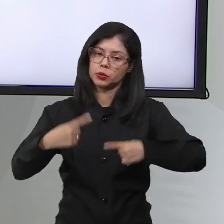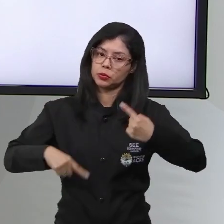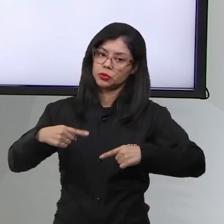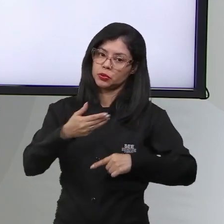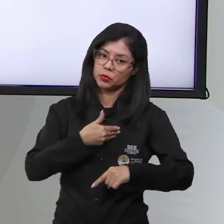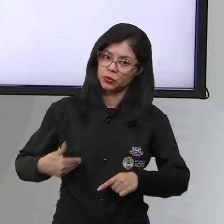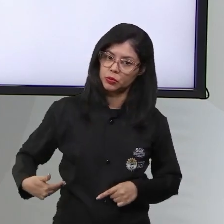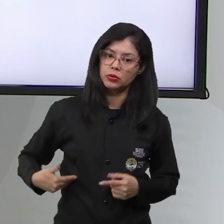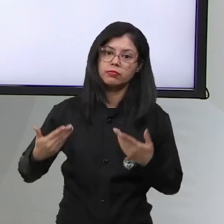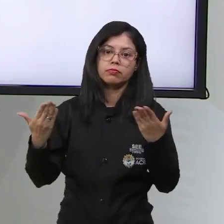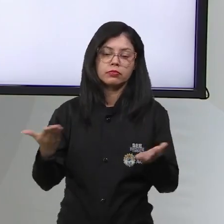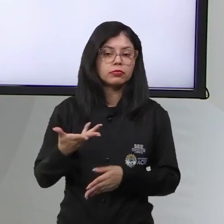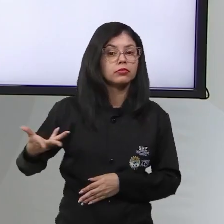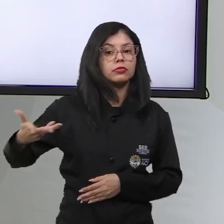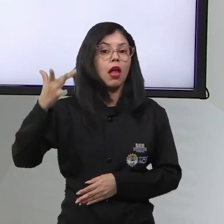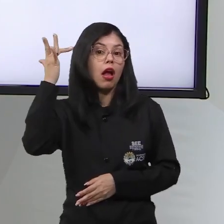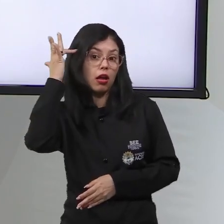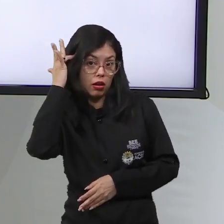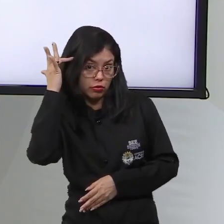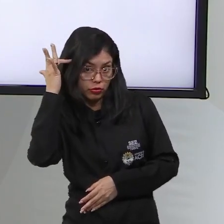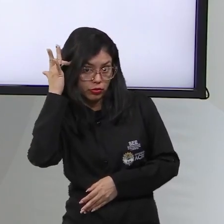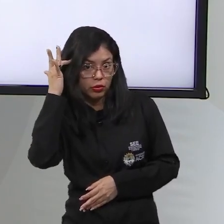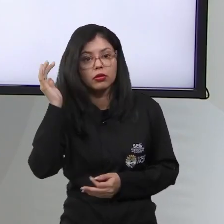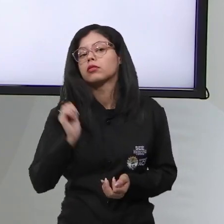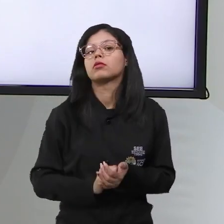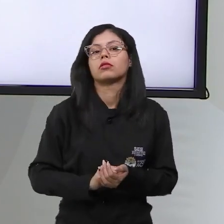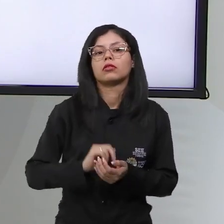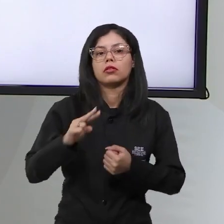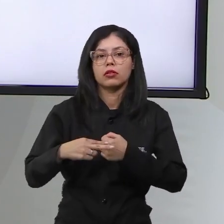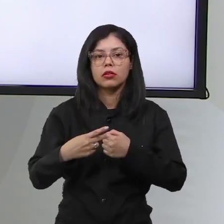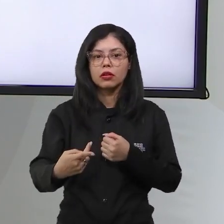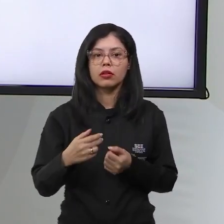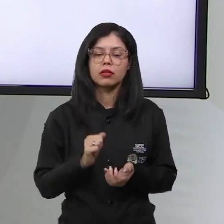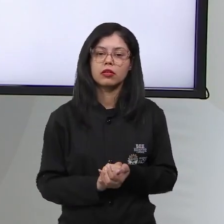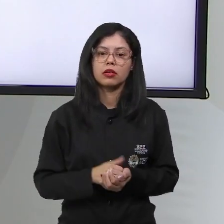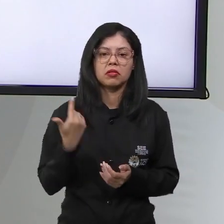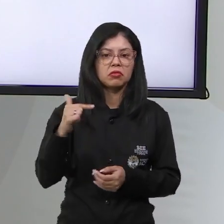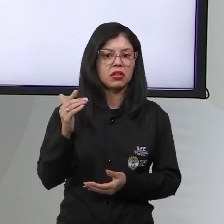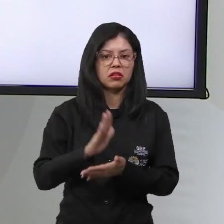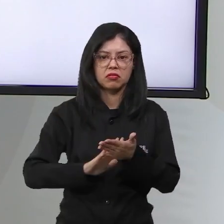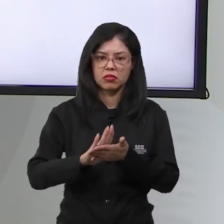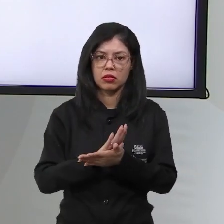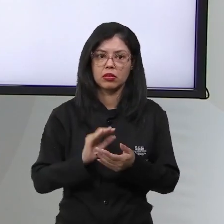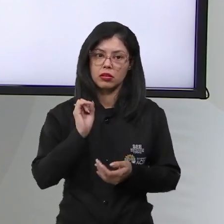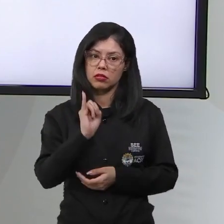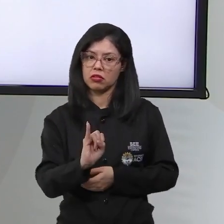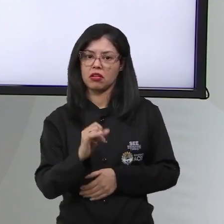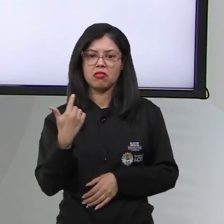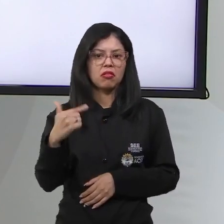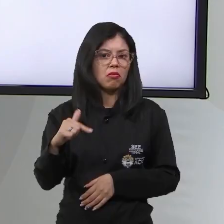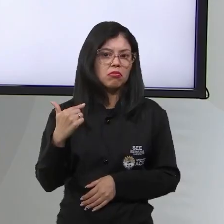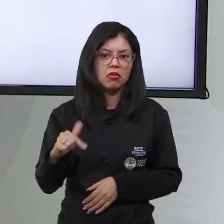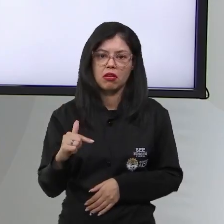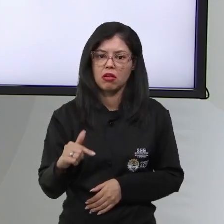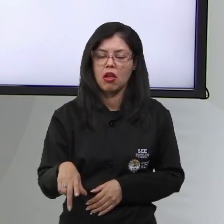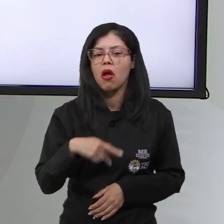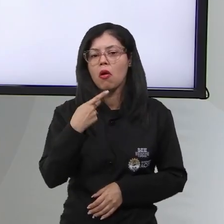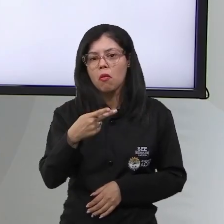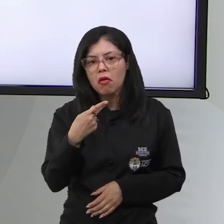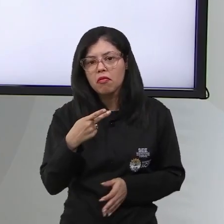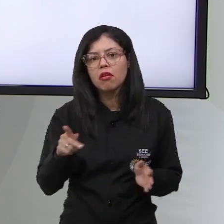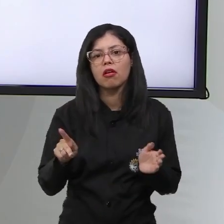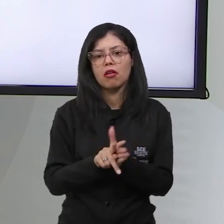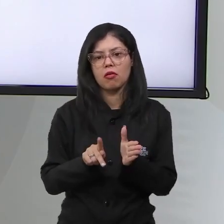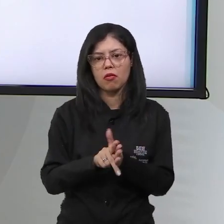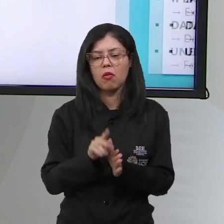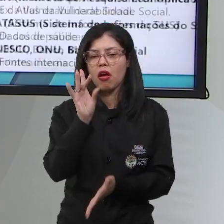pública baseada em achismo, em concepções vazias, sem que haja um argumento que